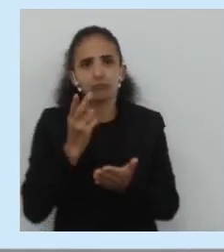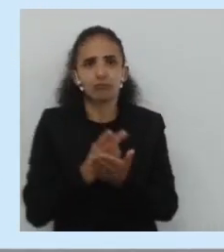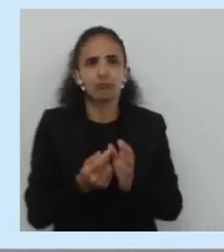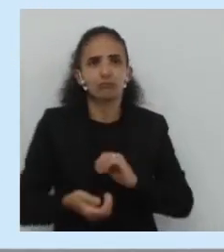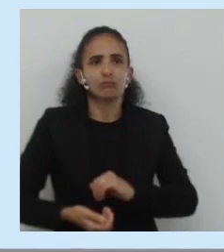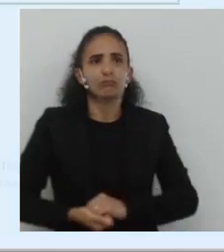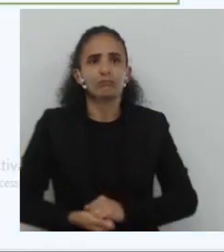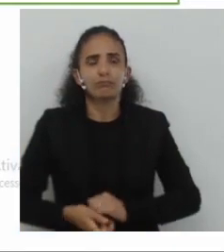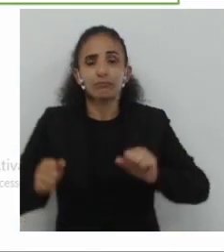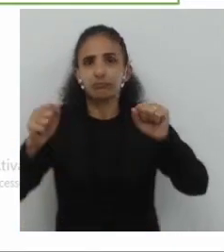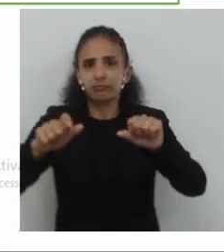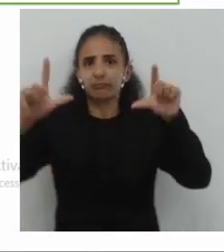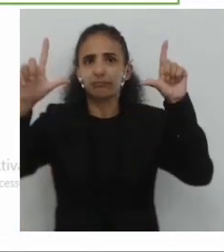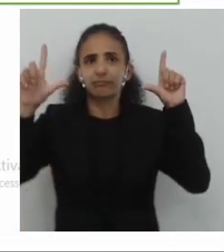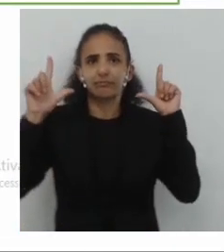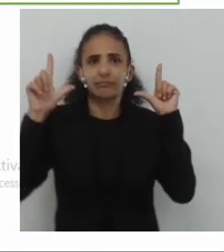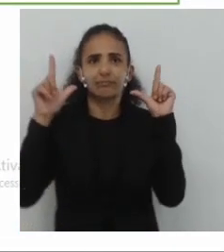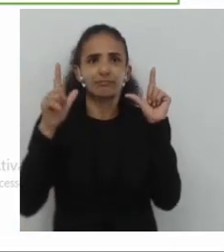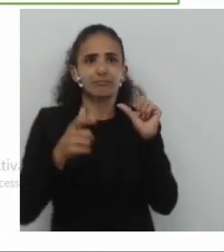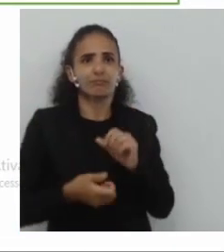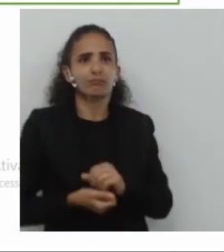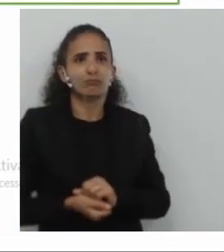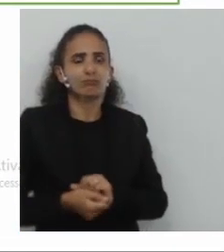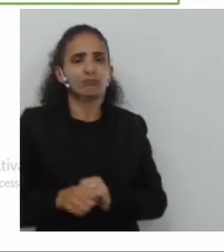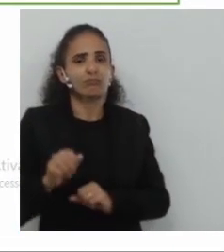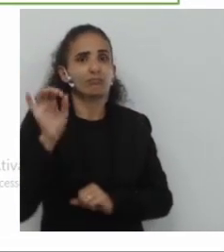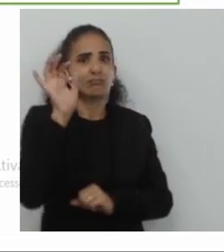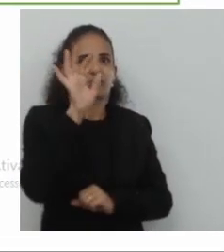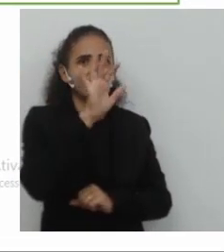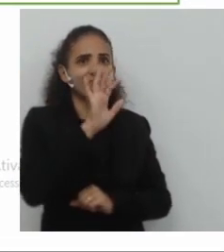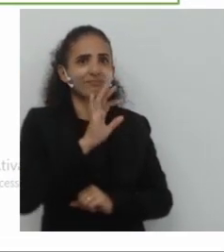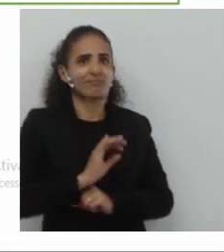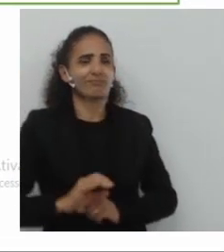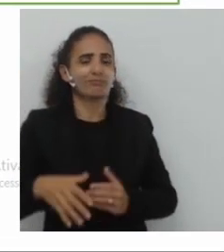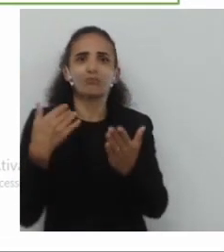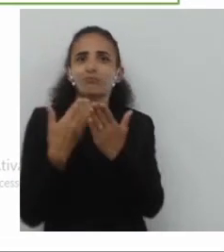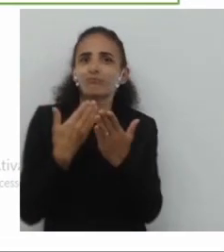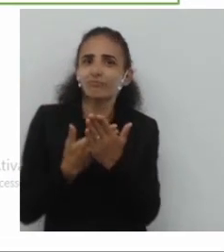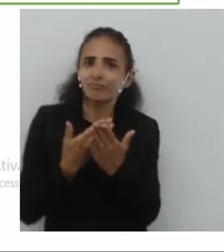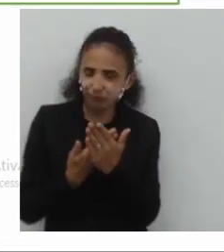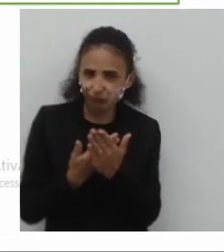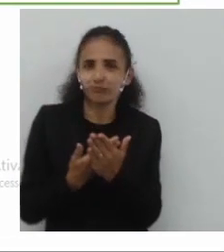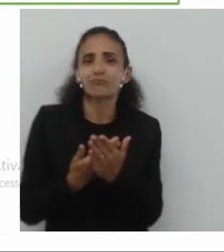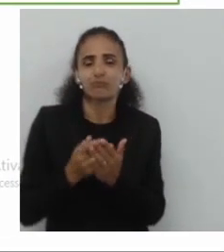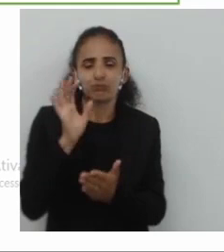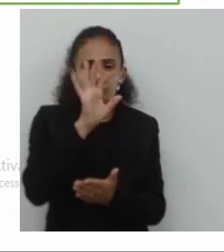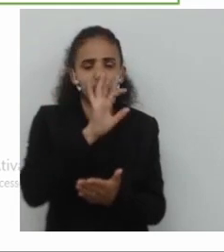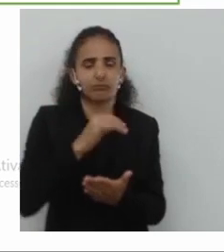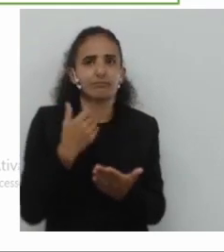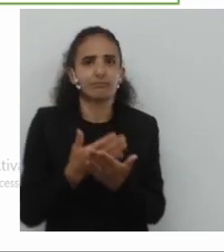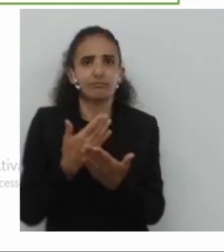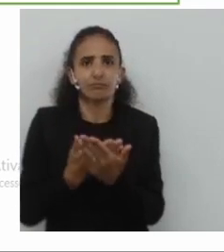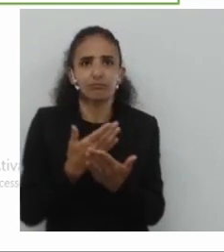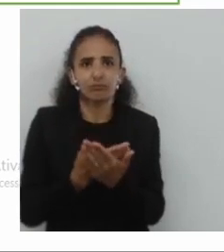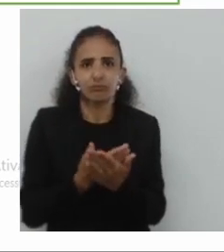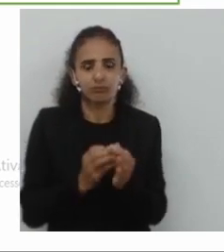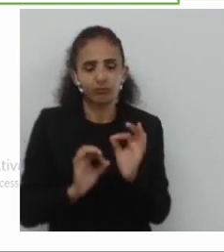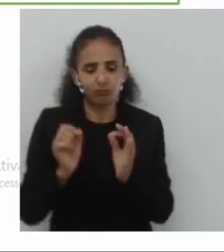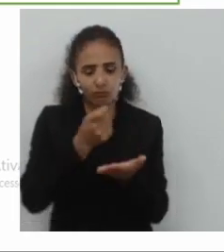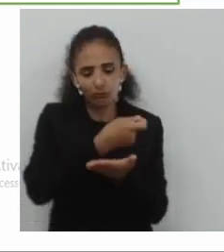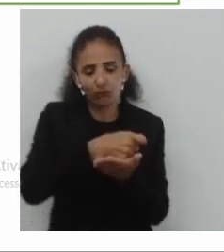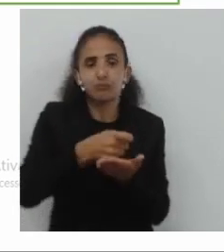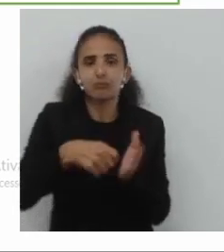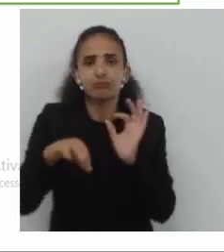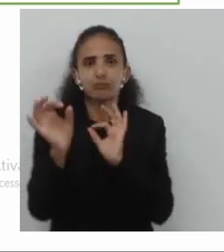Na tela nós temos aqui outro ponto importante: fazer mapas mentais, certo? Mapas. Veja só, as notas